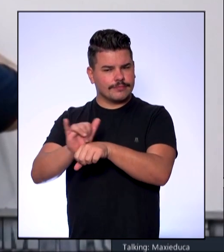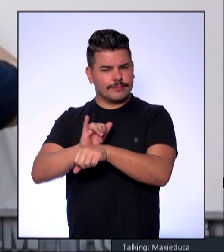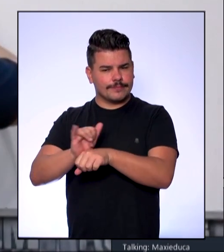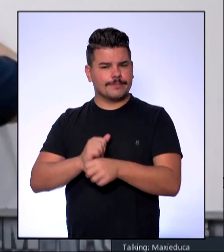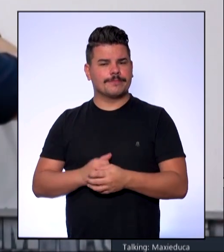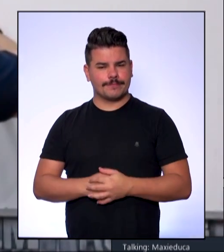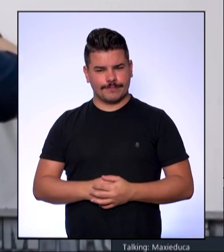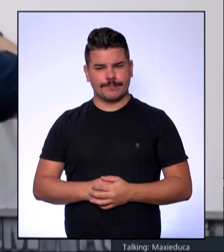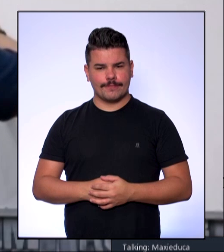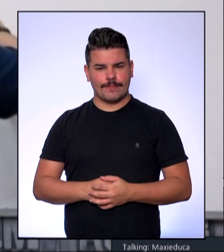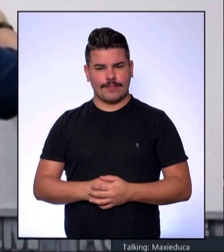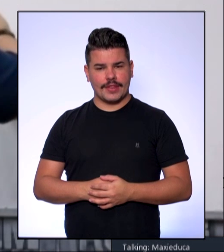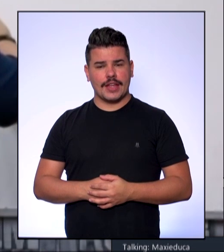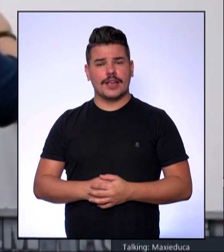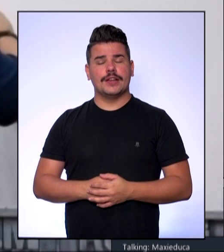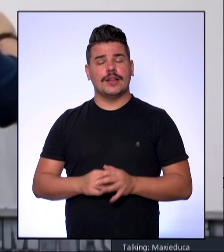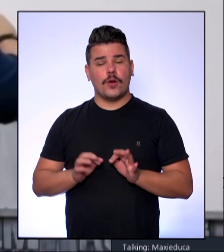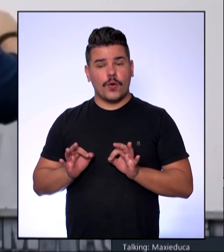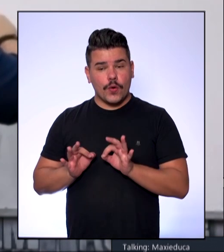uma